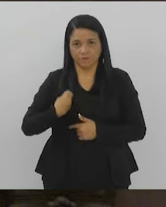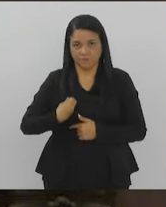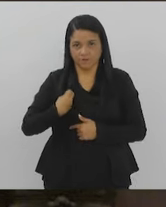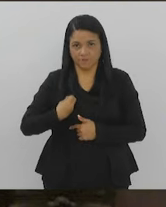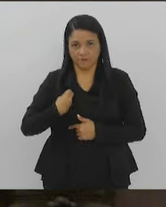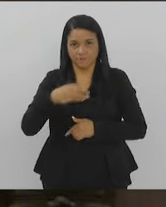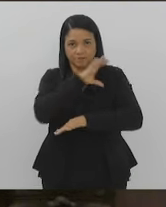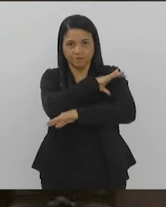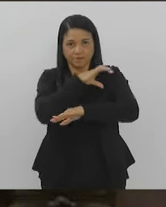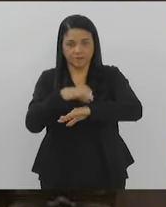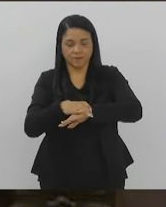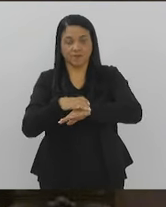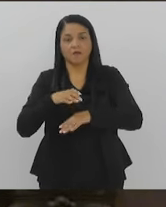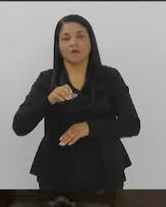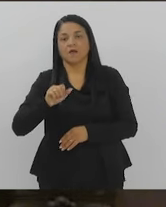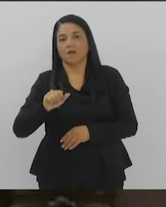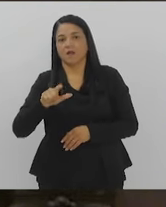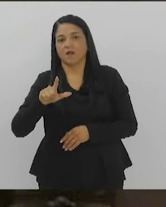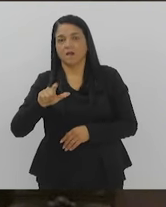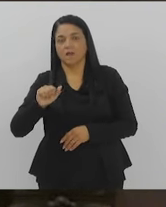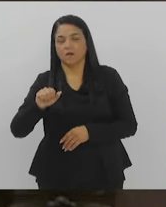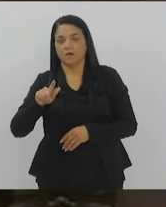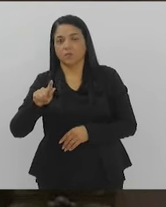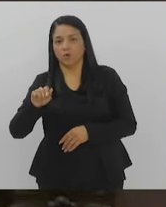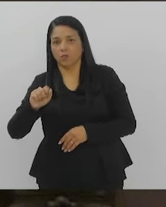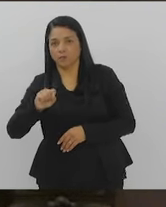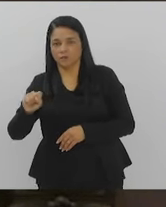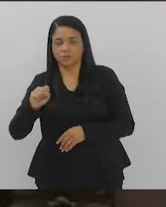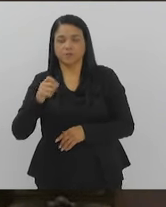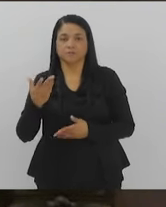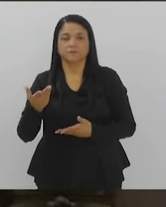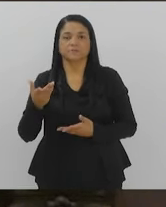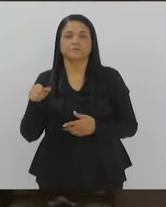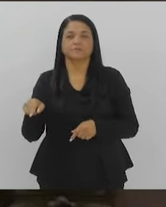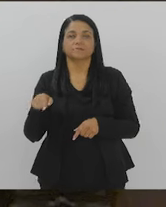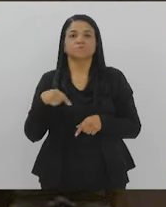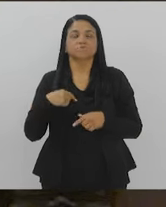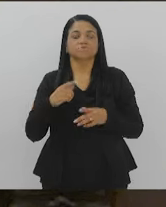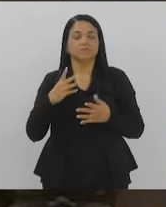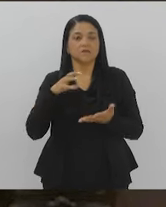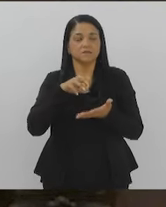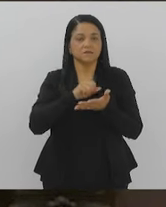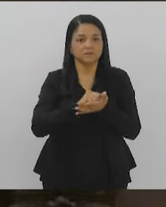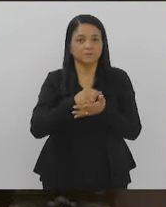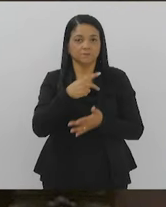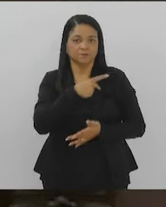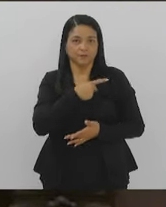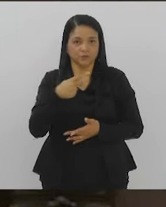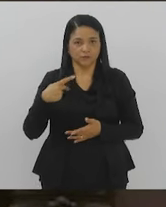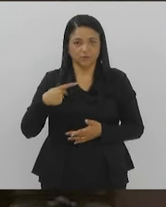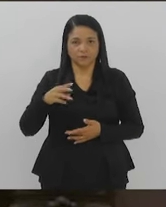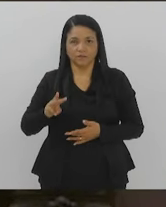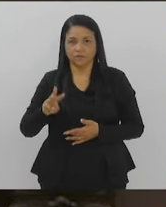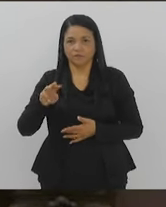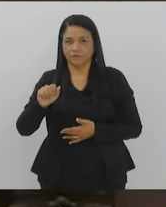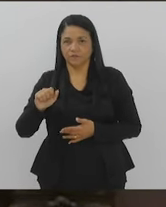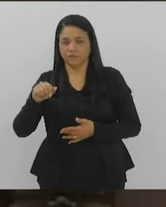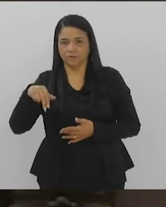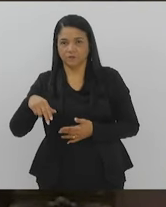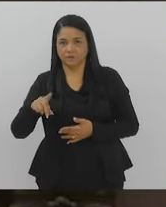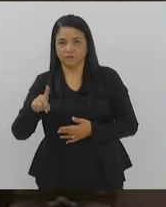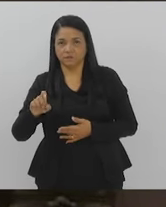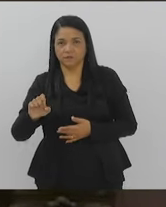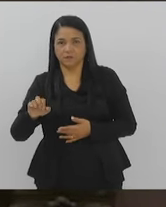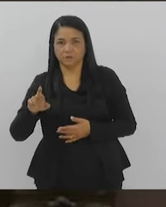de Alagoas. Registrar aqui a presença do pastor Vanderlei, o nosso conhecido